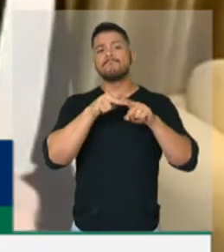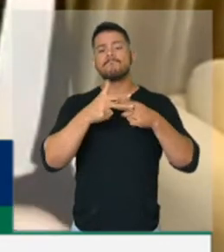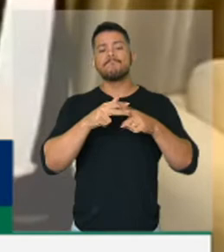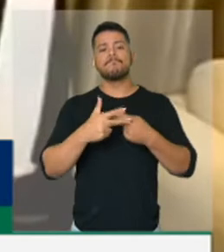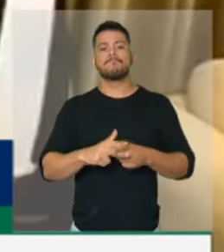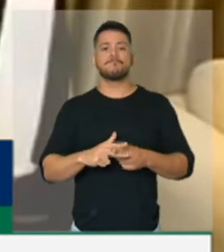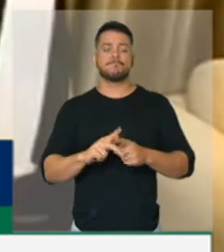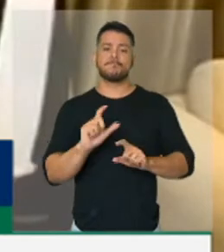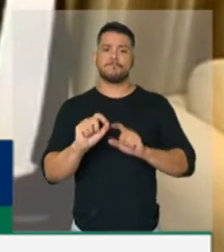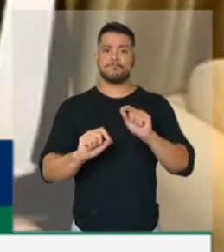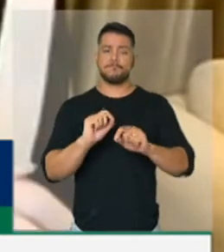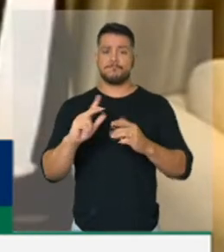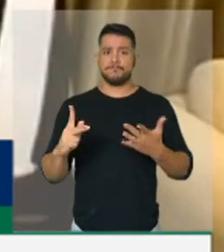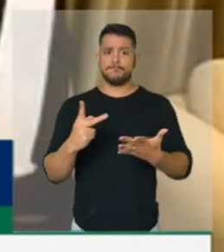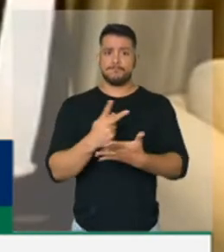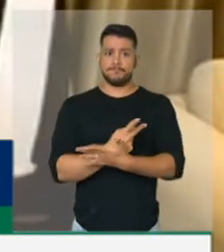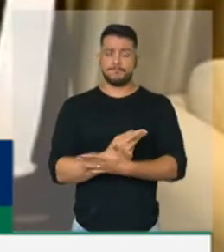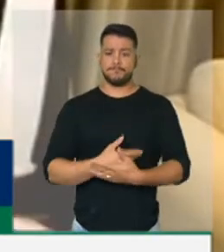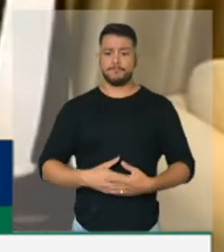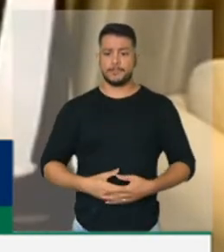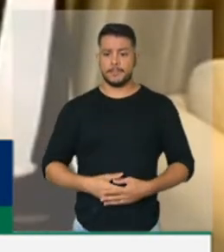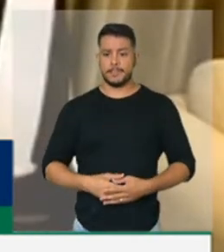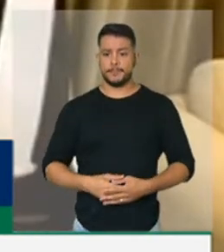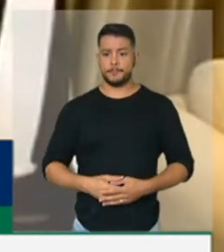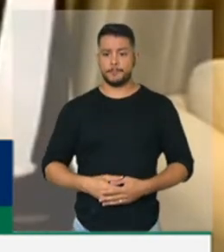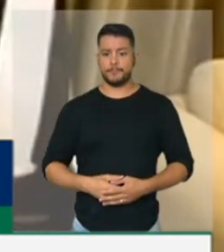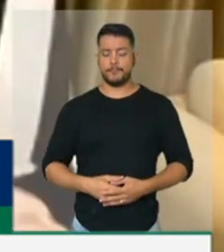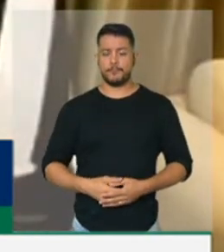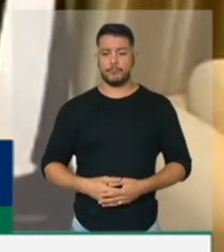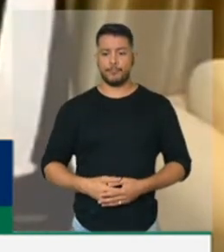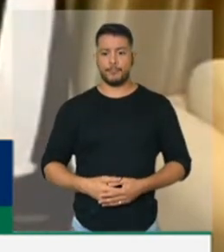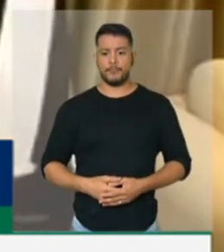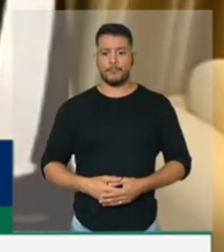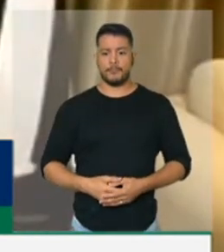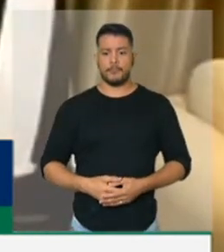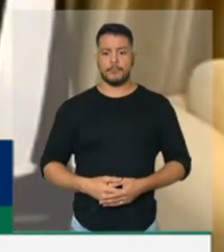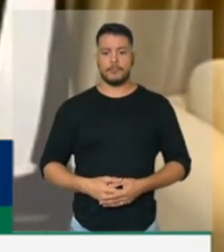o erro que ocorreu e que ele seja corrigido